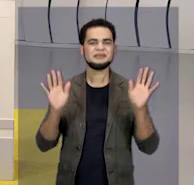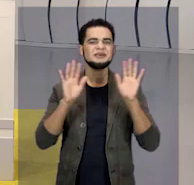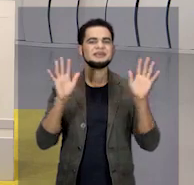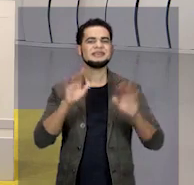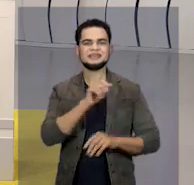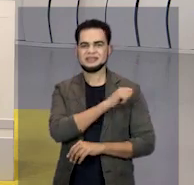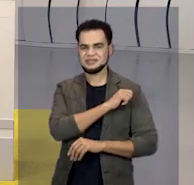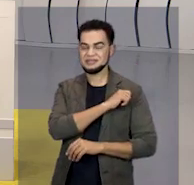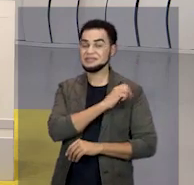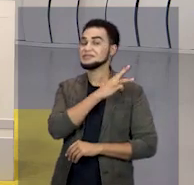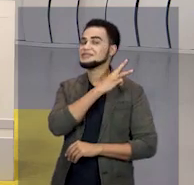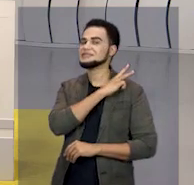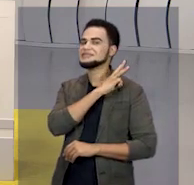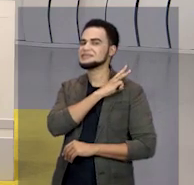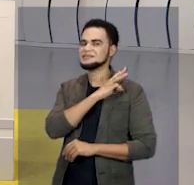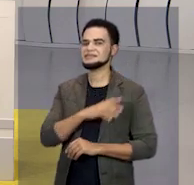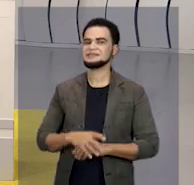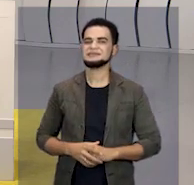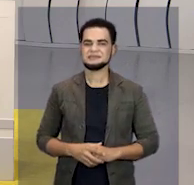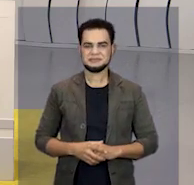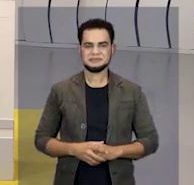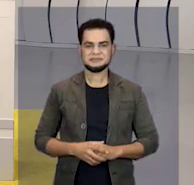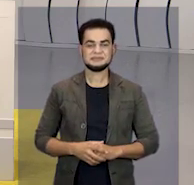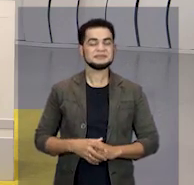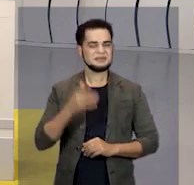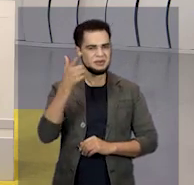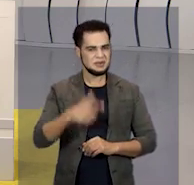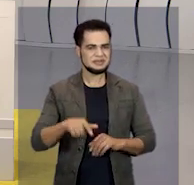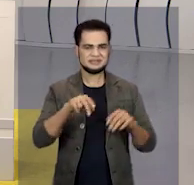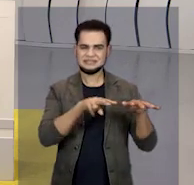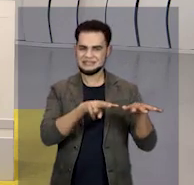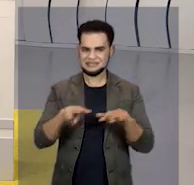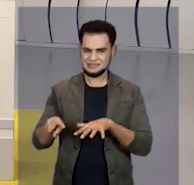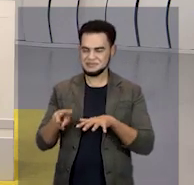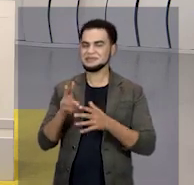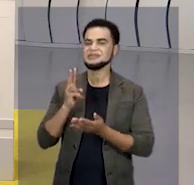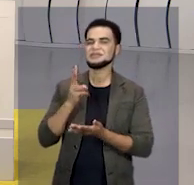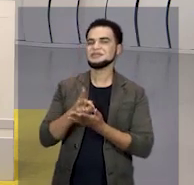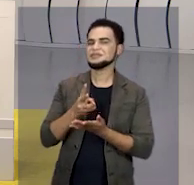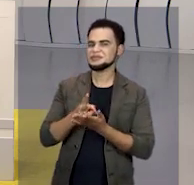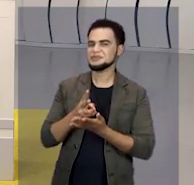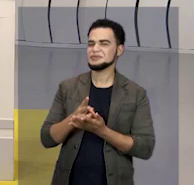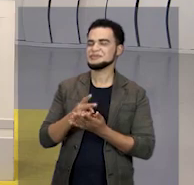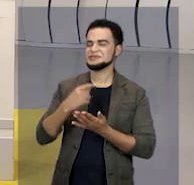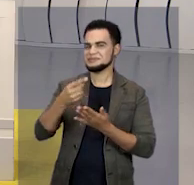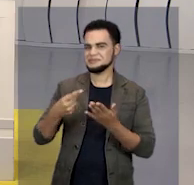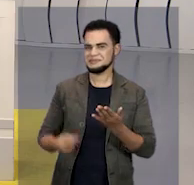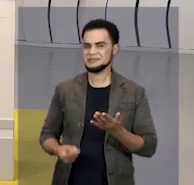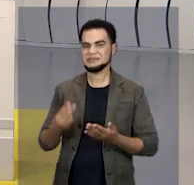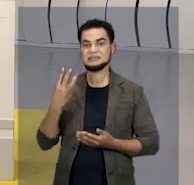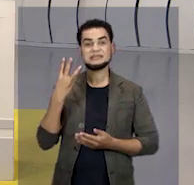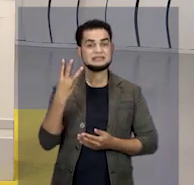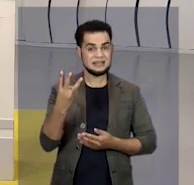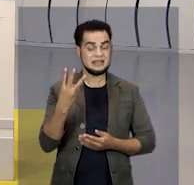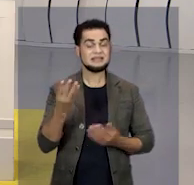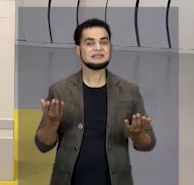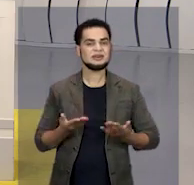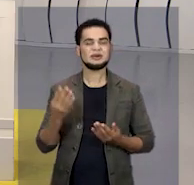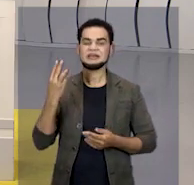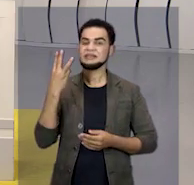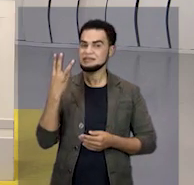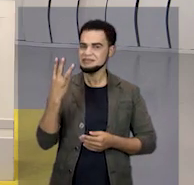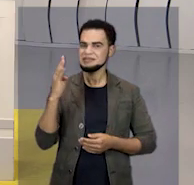Olá, estudante do terceiro ano. Mais uma semana, dando continuidade aí ao PET 3, nosso terceiro